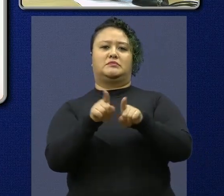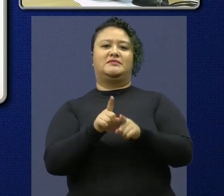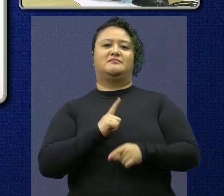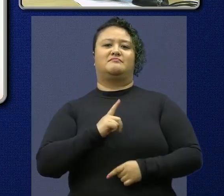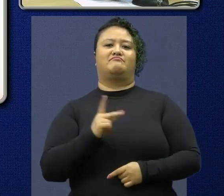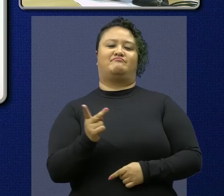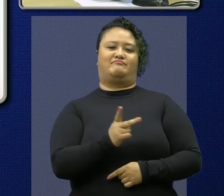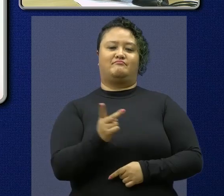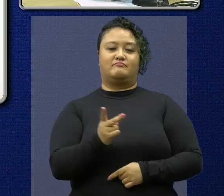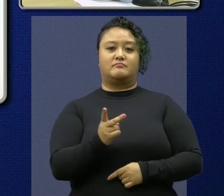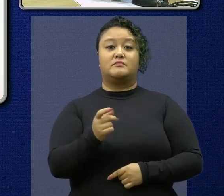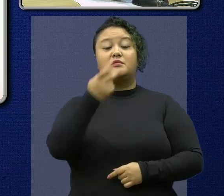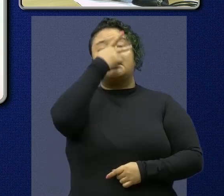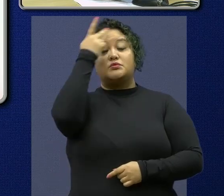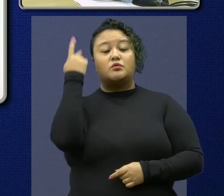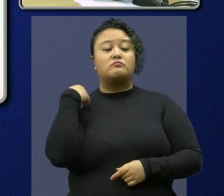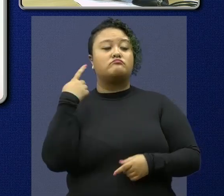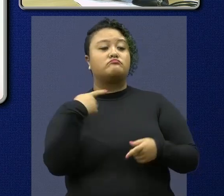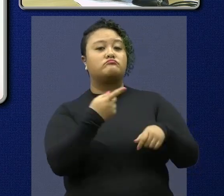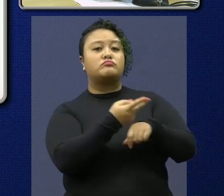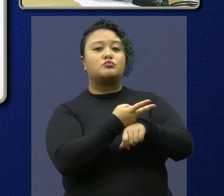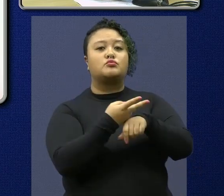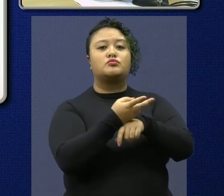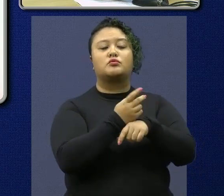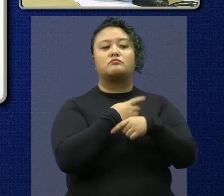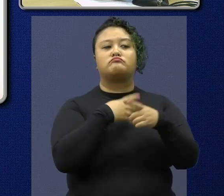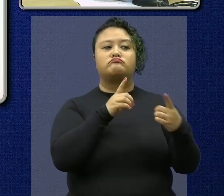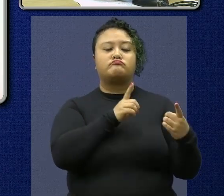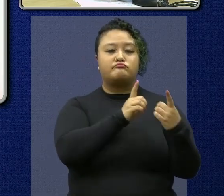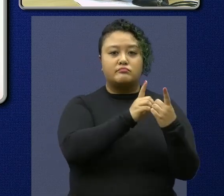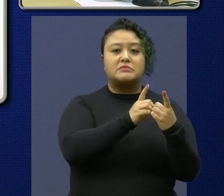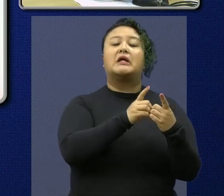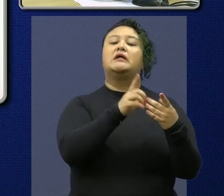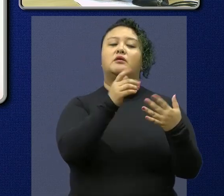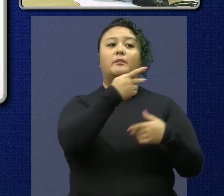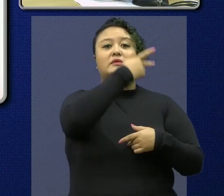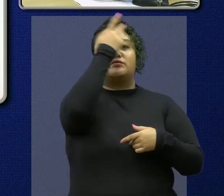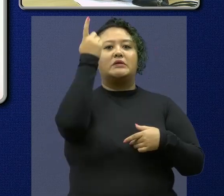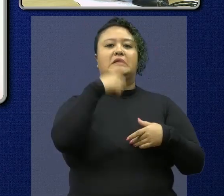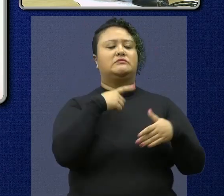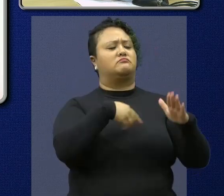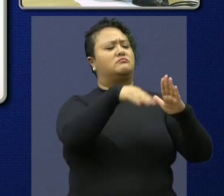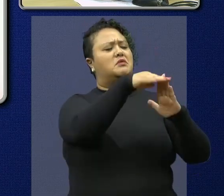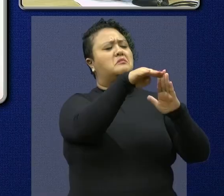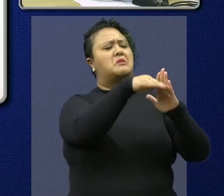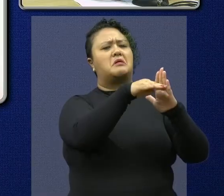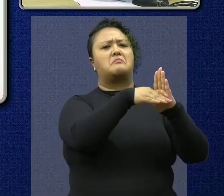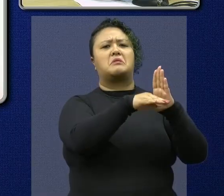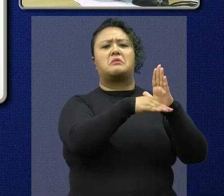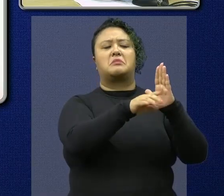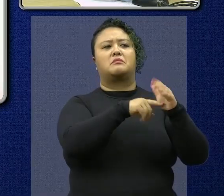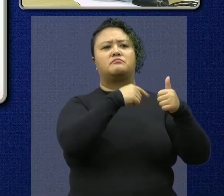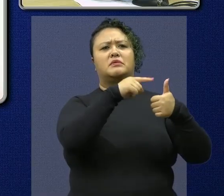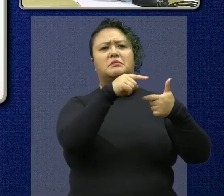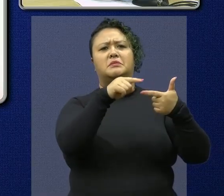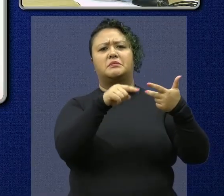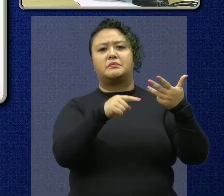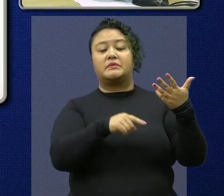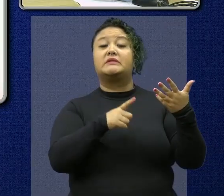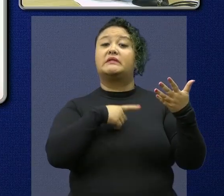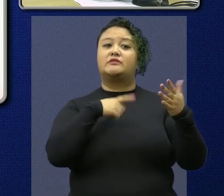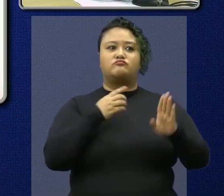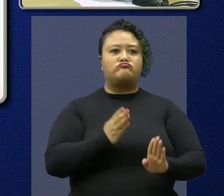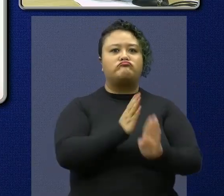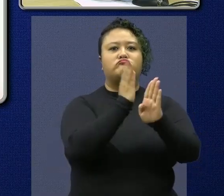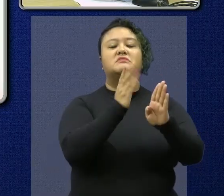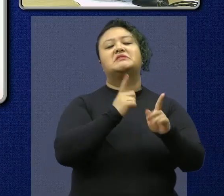né, que procura o serviço e é admitida no ambulatório, ela vai passar por todo um protocolo, né, de diagnóstico, ela passa por